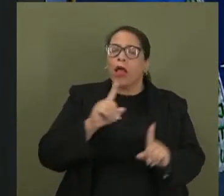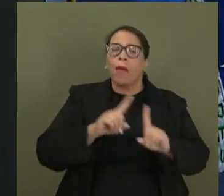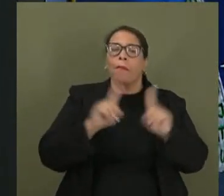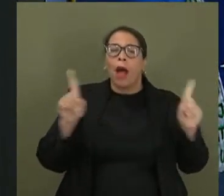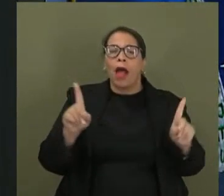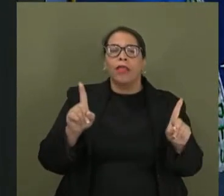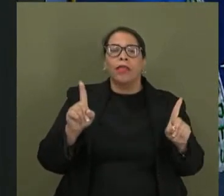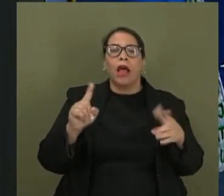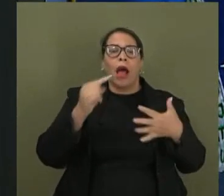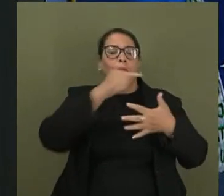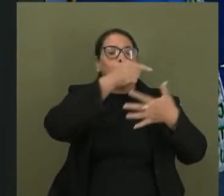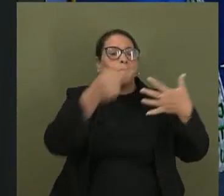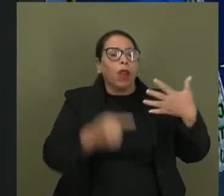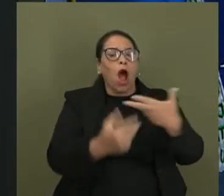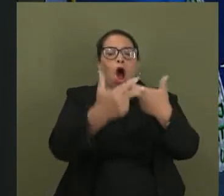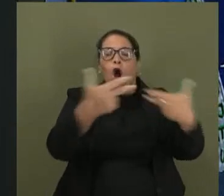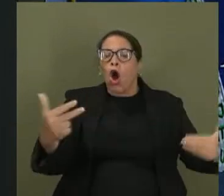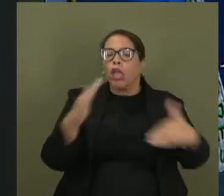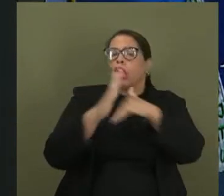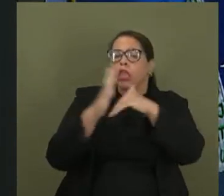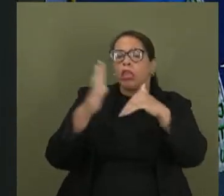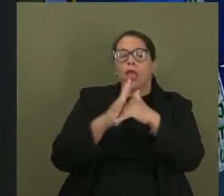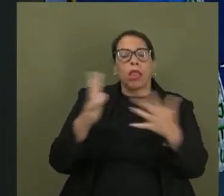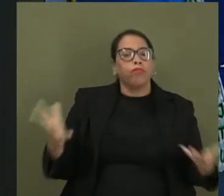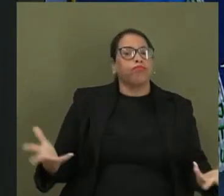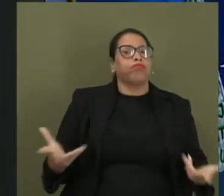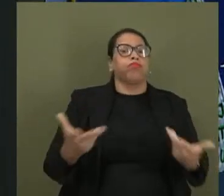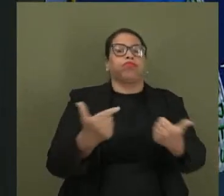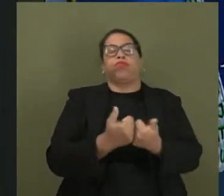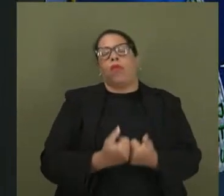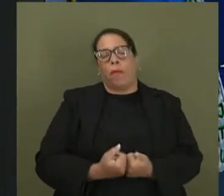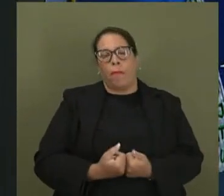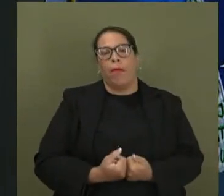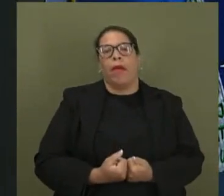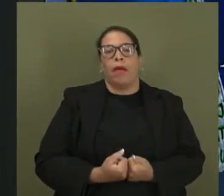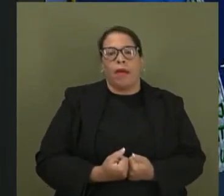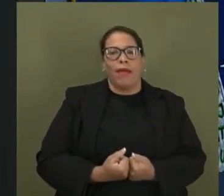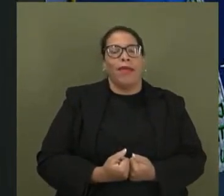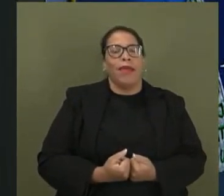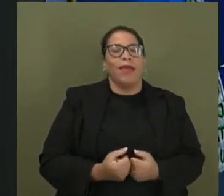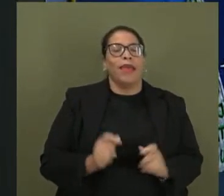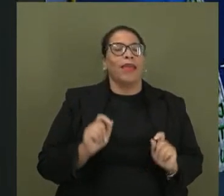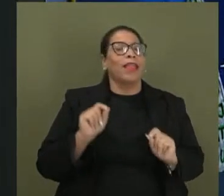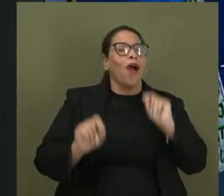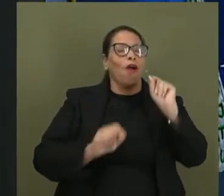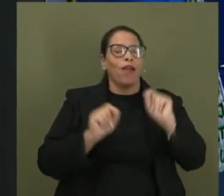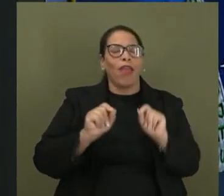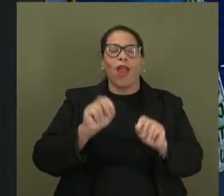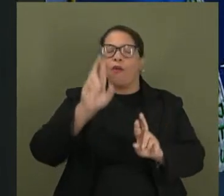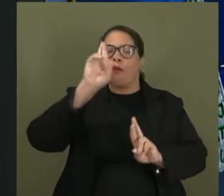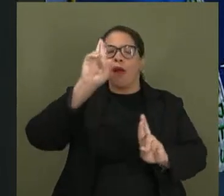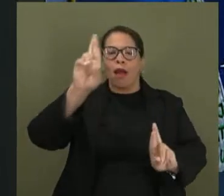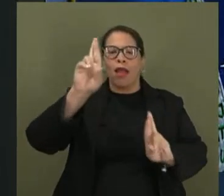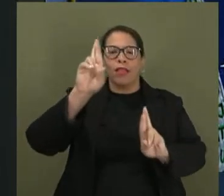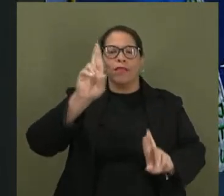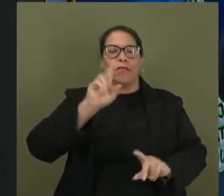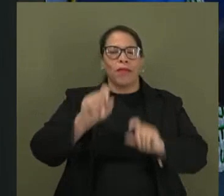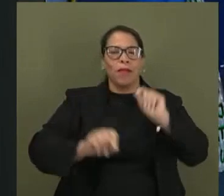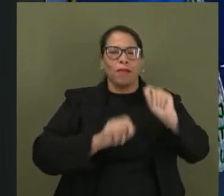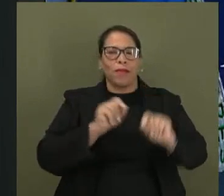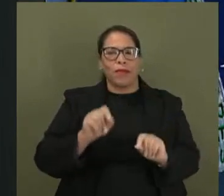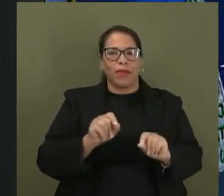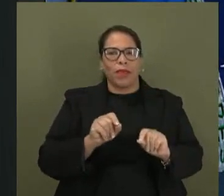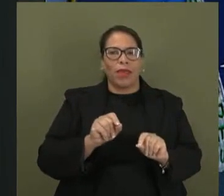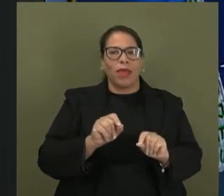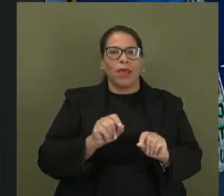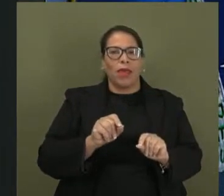O conjunto da obra é edificante e isso nos dá uma esperança para